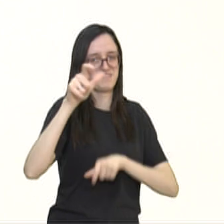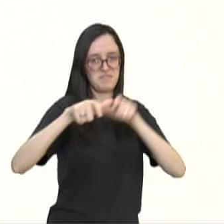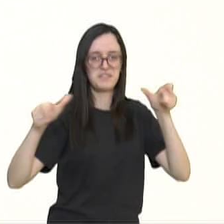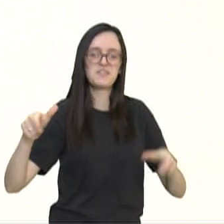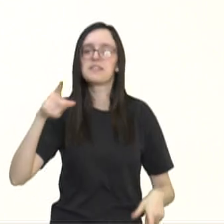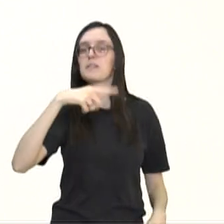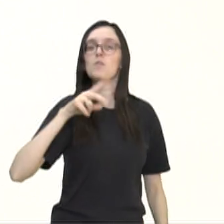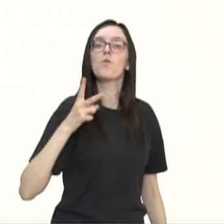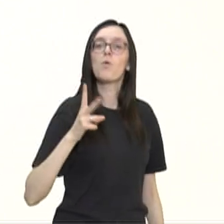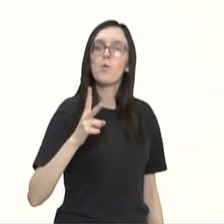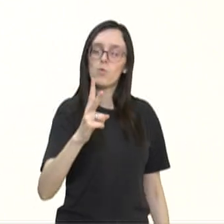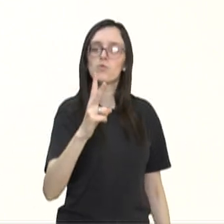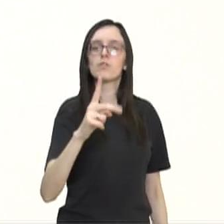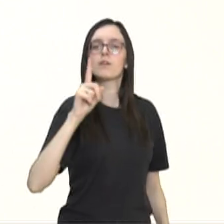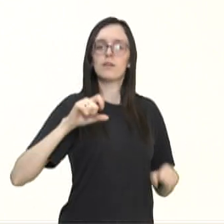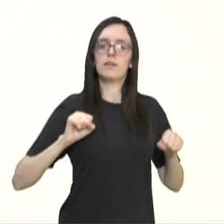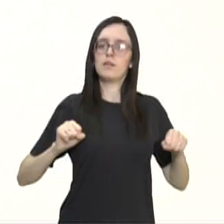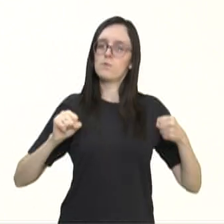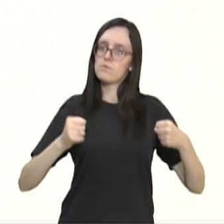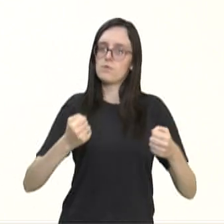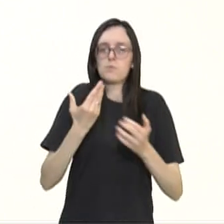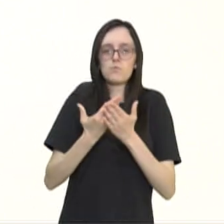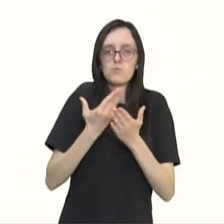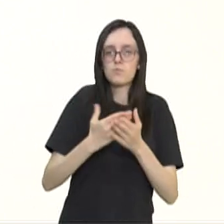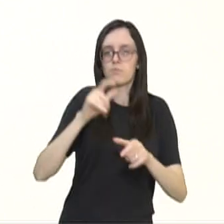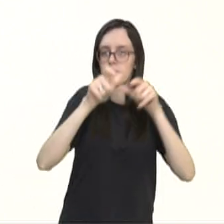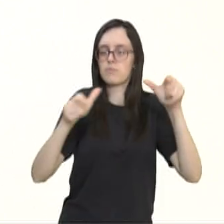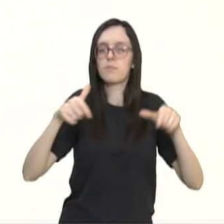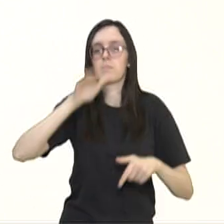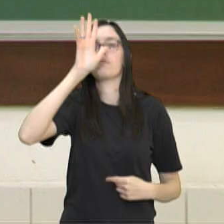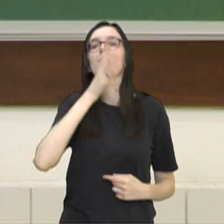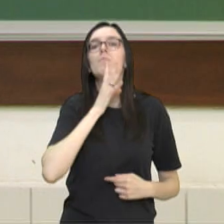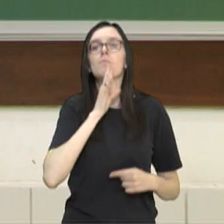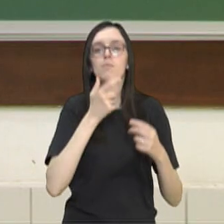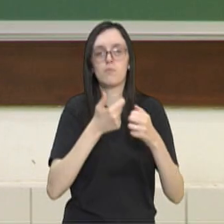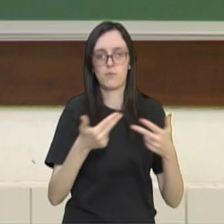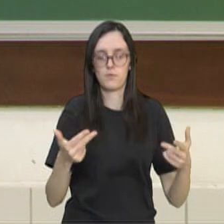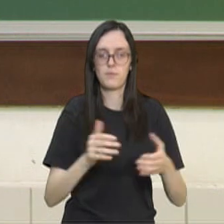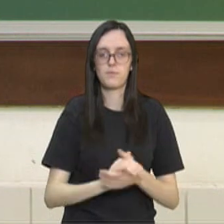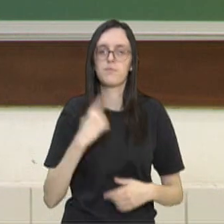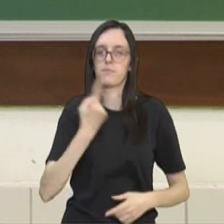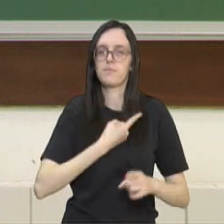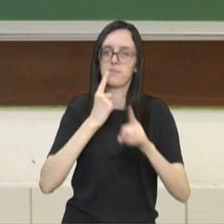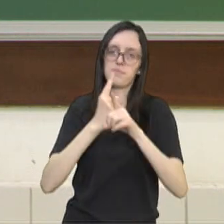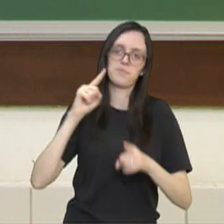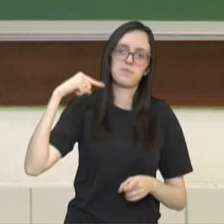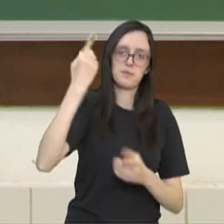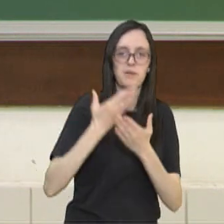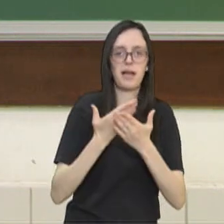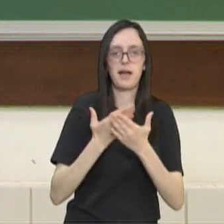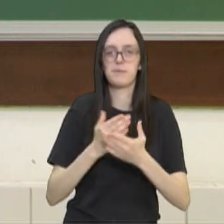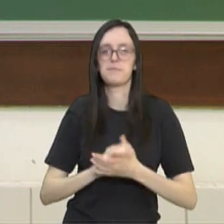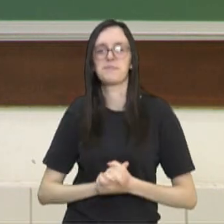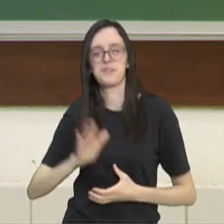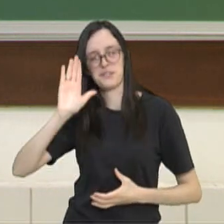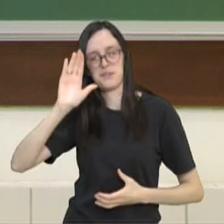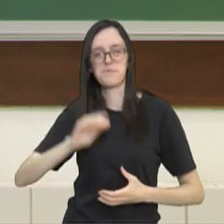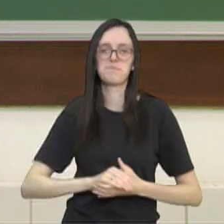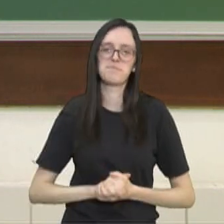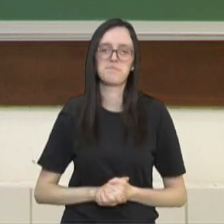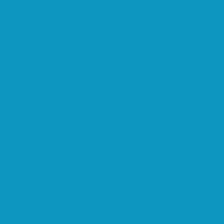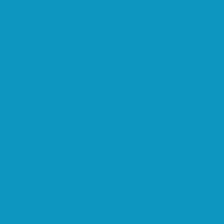também tenham essa força, essa garra de se superar e de tentar, né, melhorar em todos os sentidos, como profissional, como